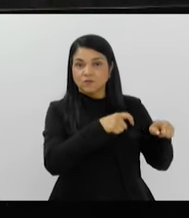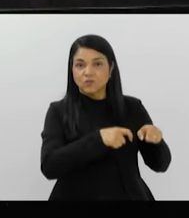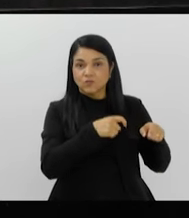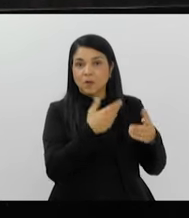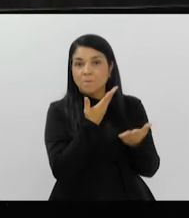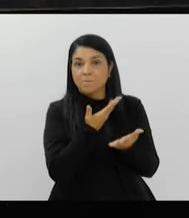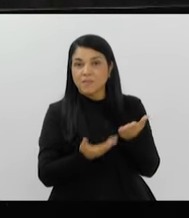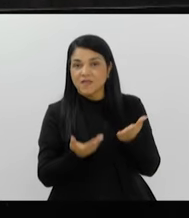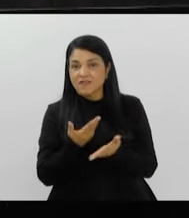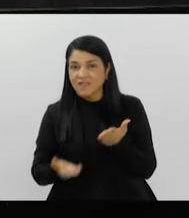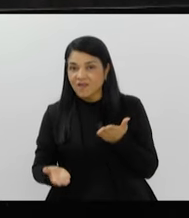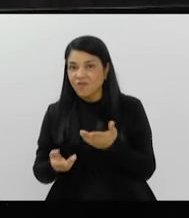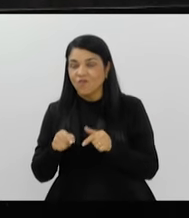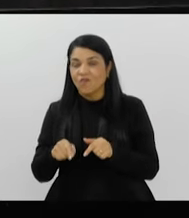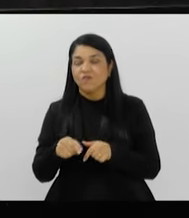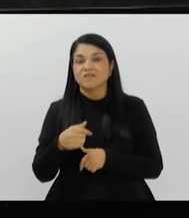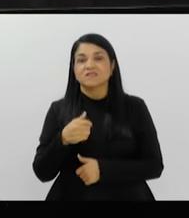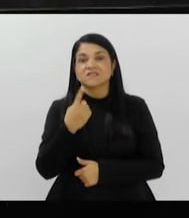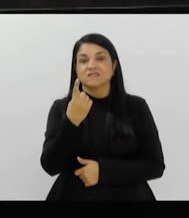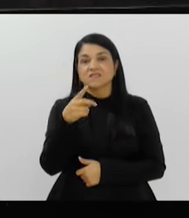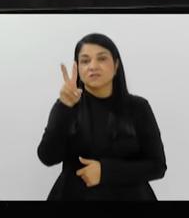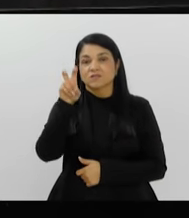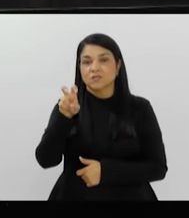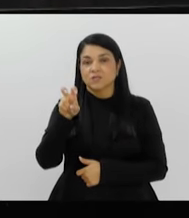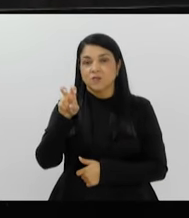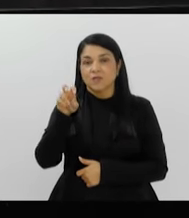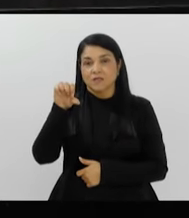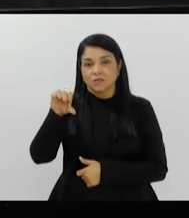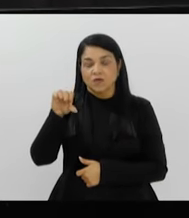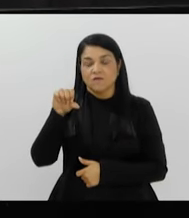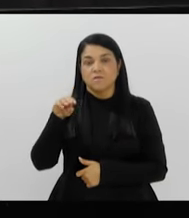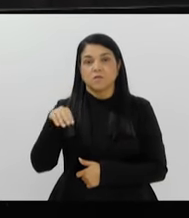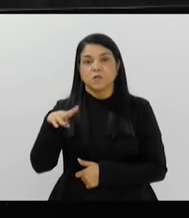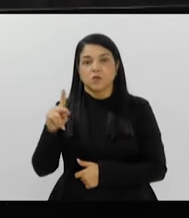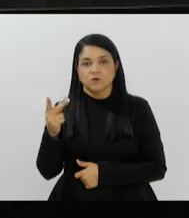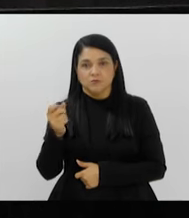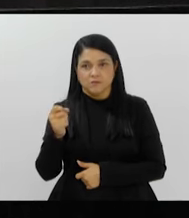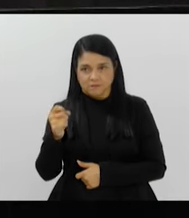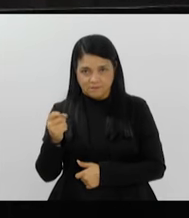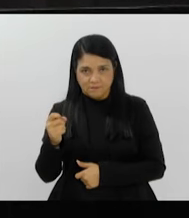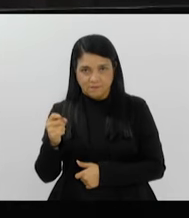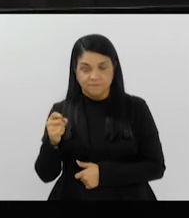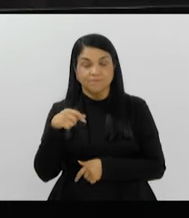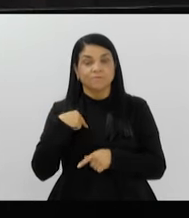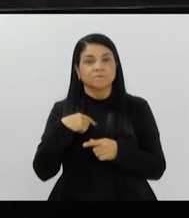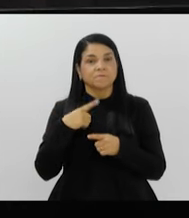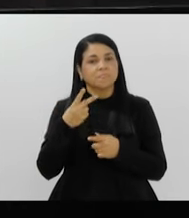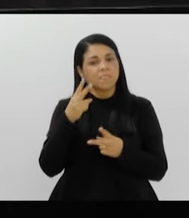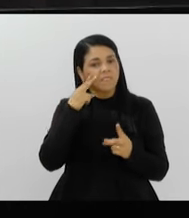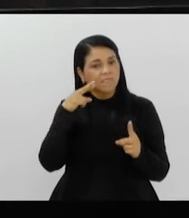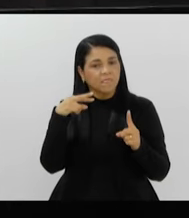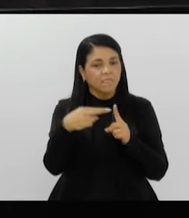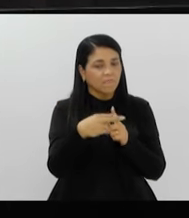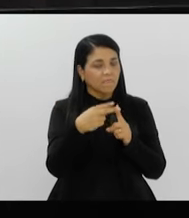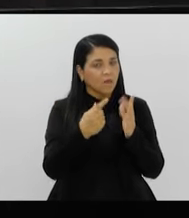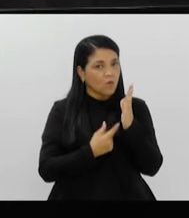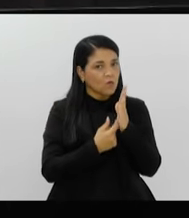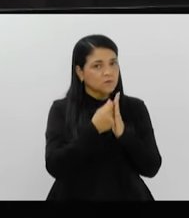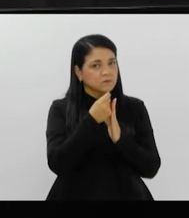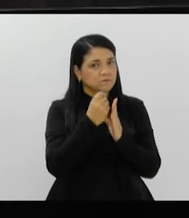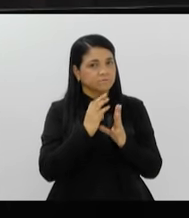perdeu cerca de 159 milhões de reais. Está previsto para o orçamento